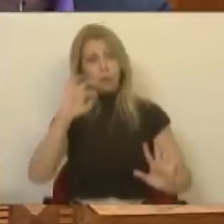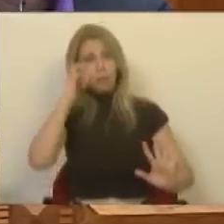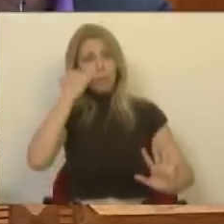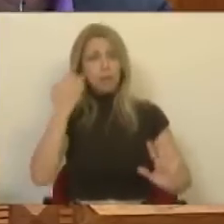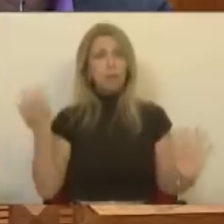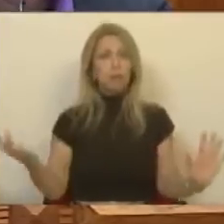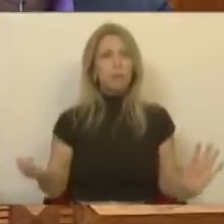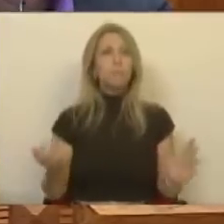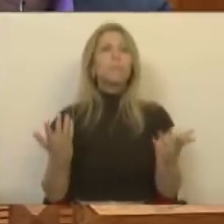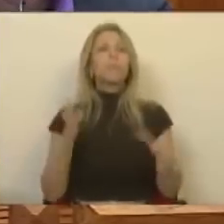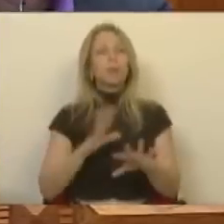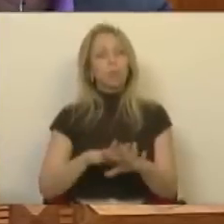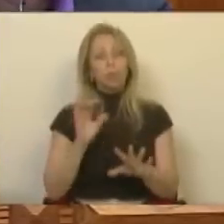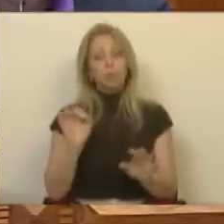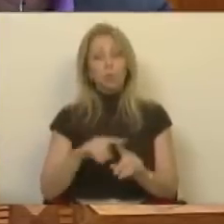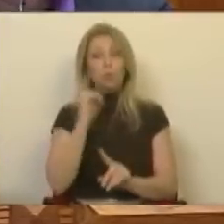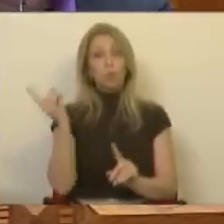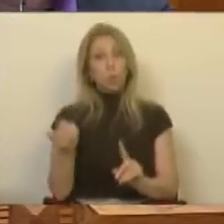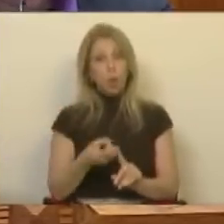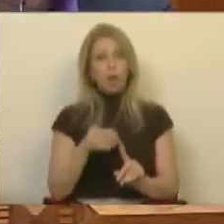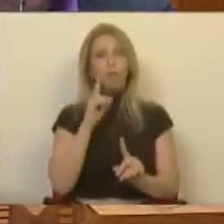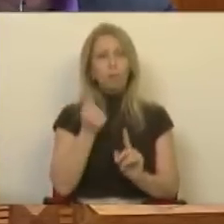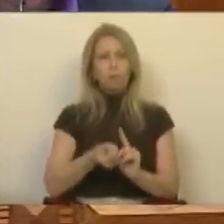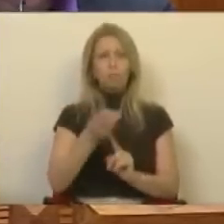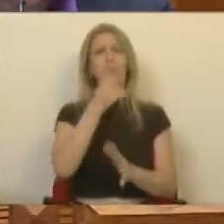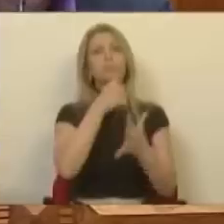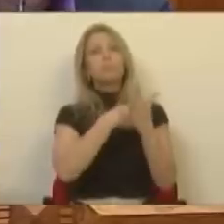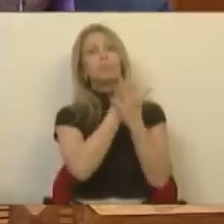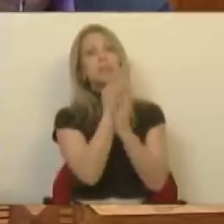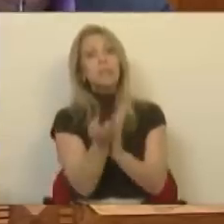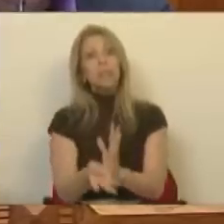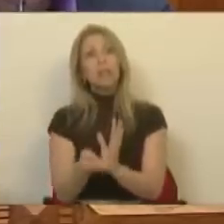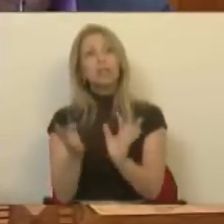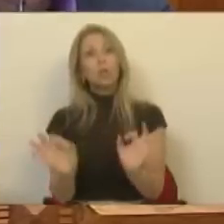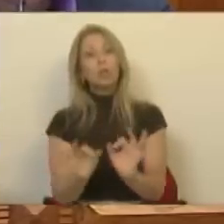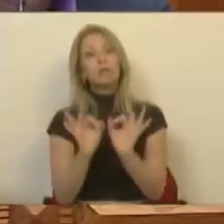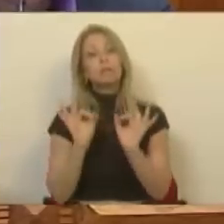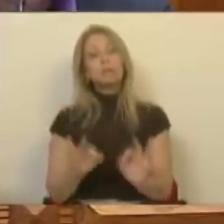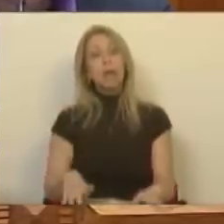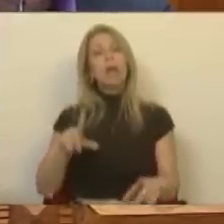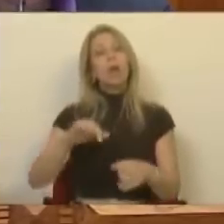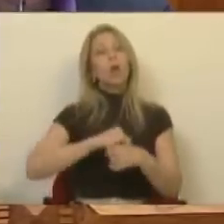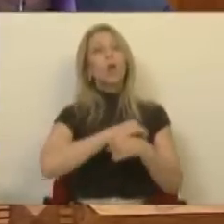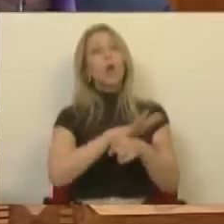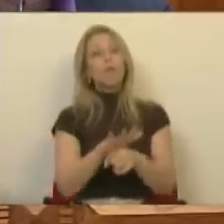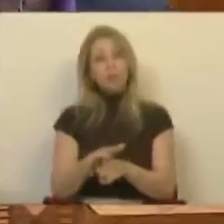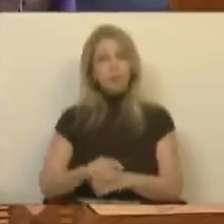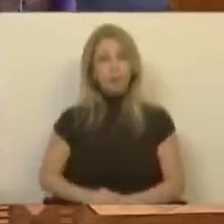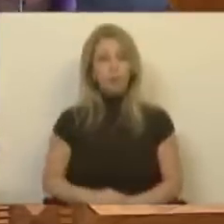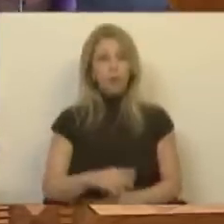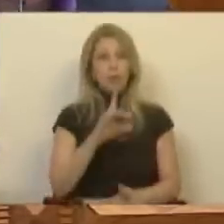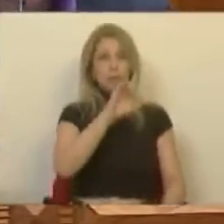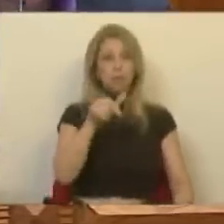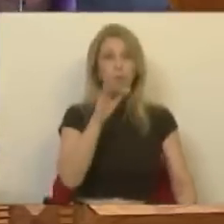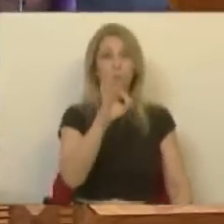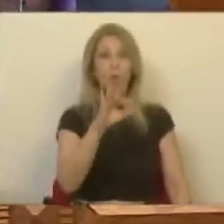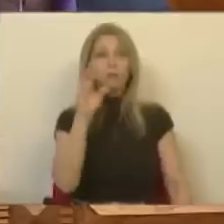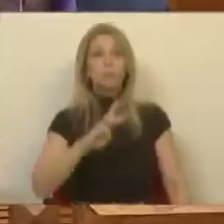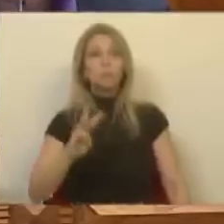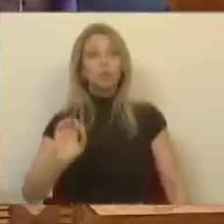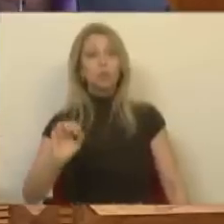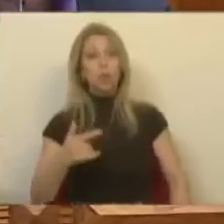volume de medidas equivalente a cada estamos na altura do covid foram seis,4 milhões de euros Para apoiar